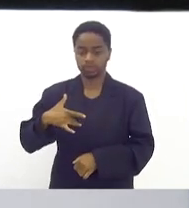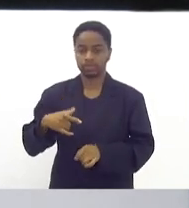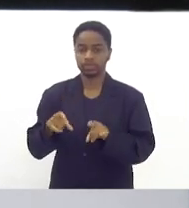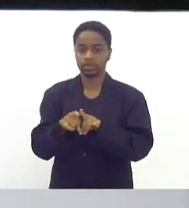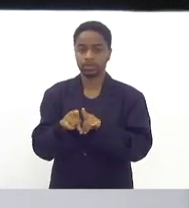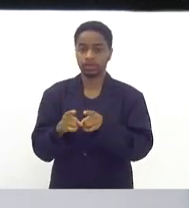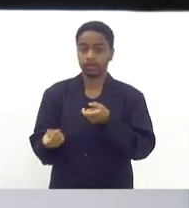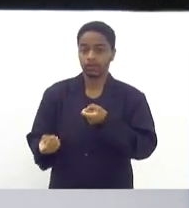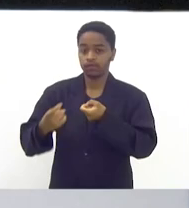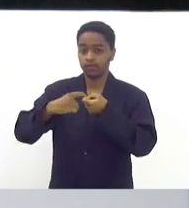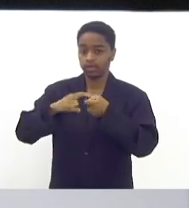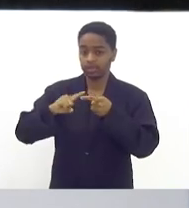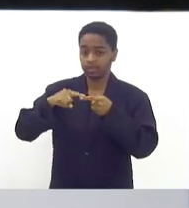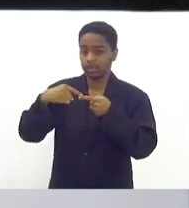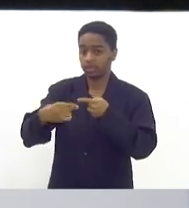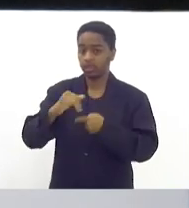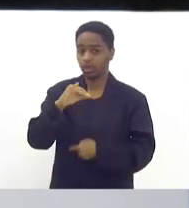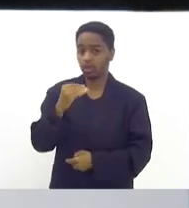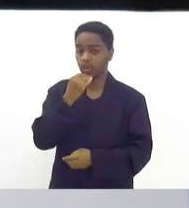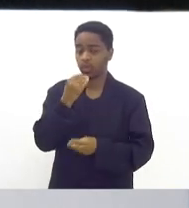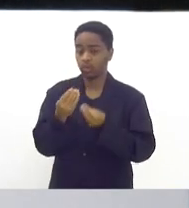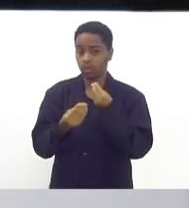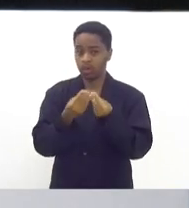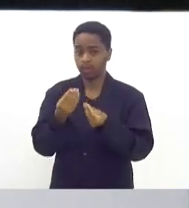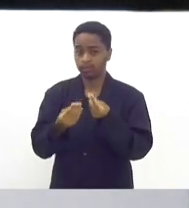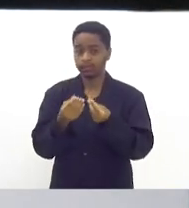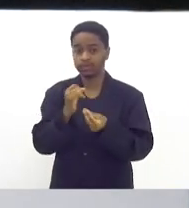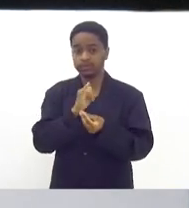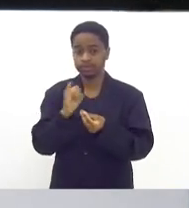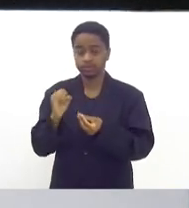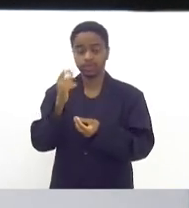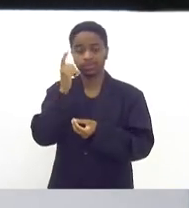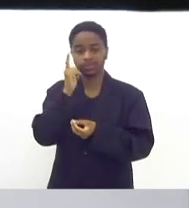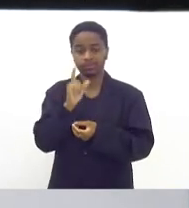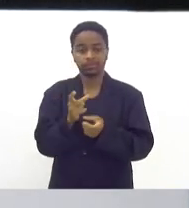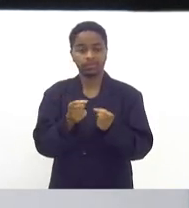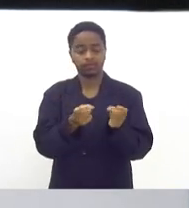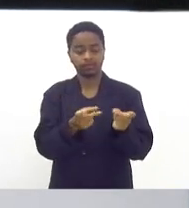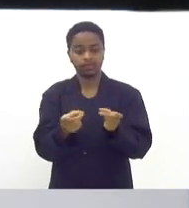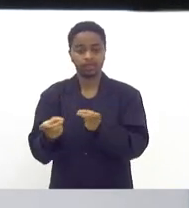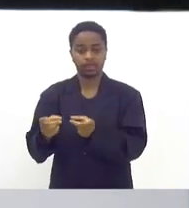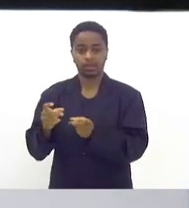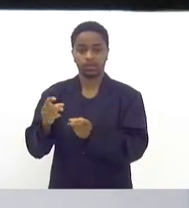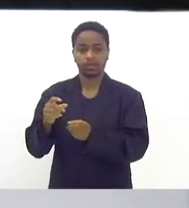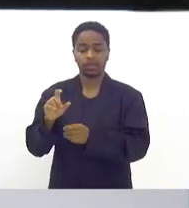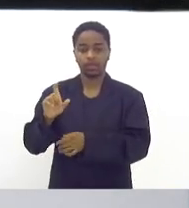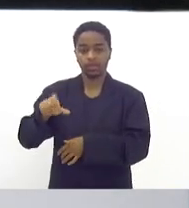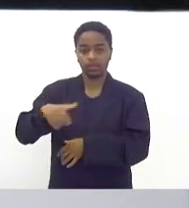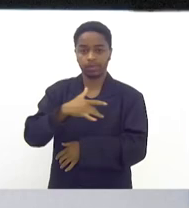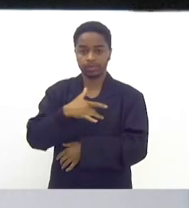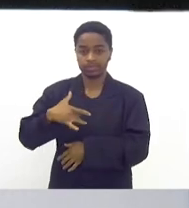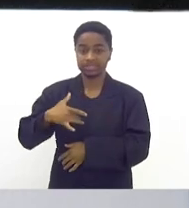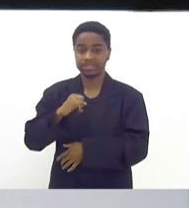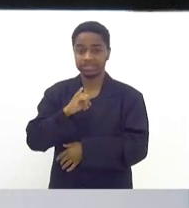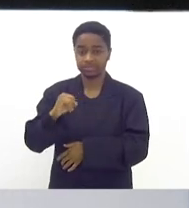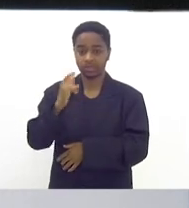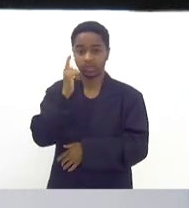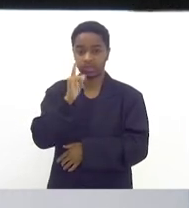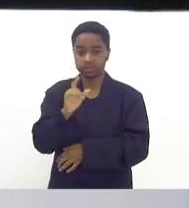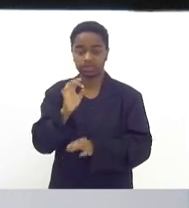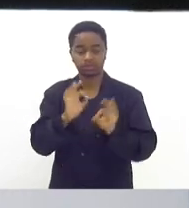retornarão à oportunidade de comercializar esses planos caso elas voltem à normalidade